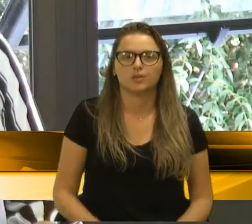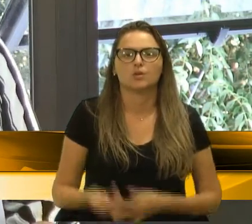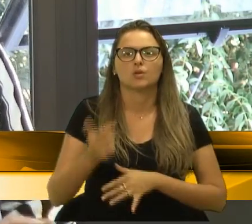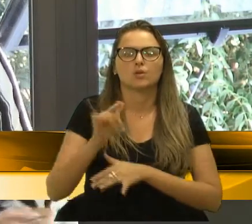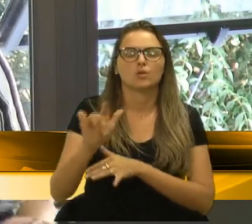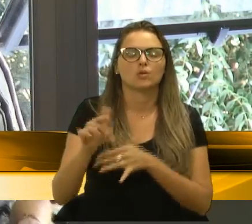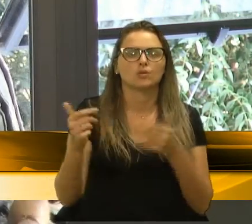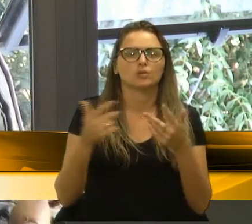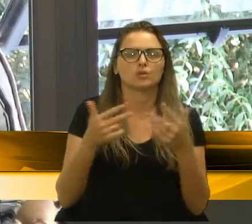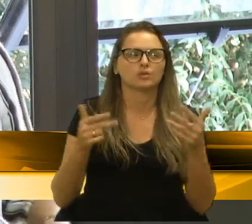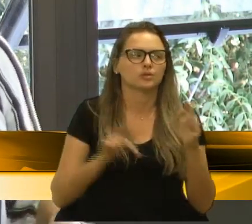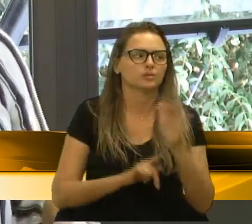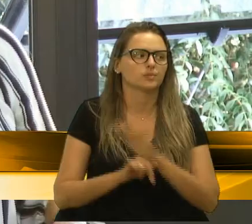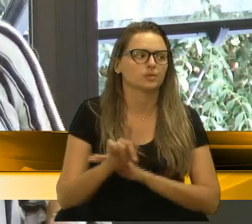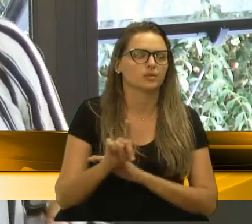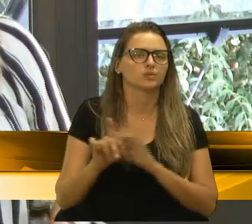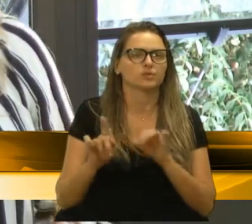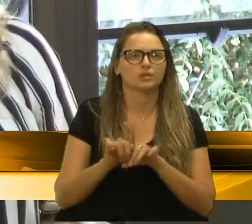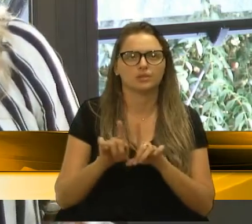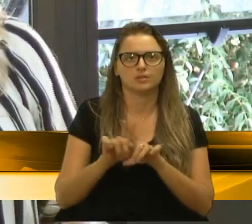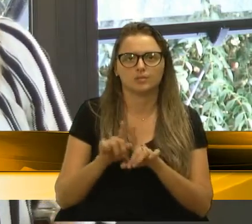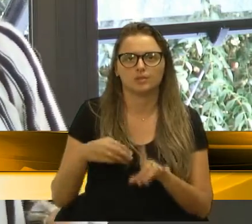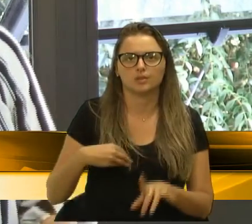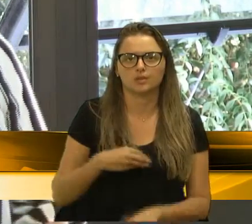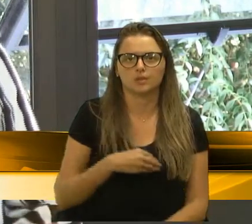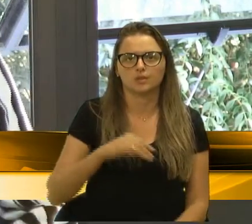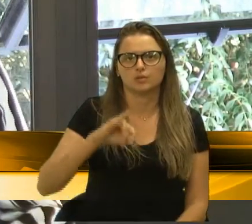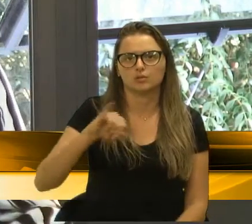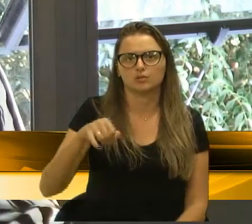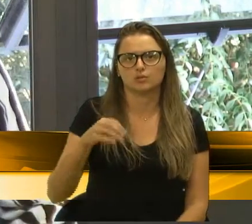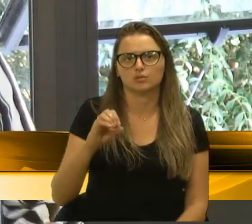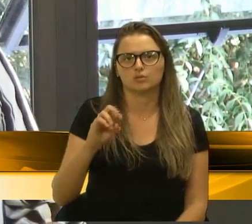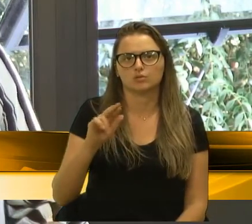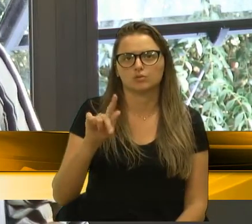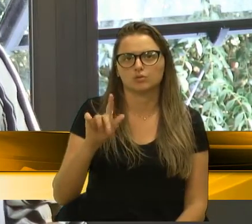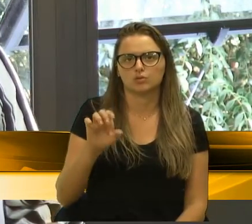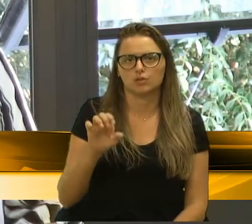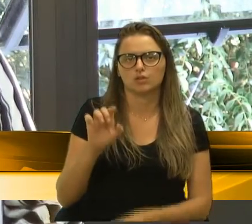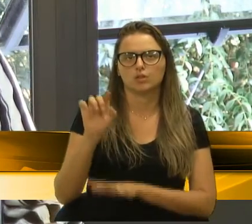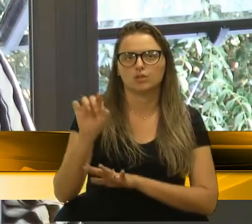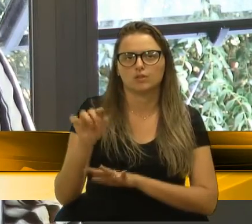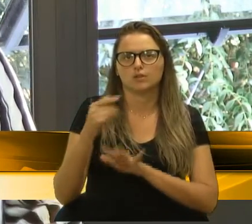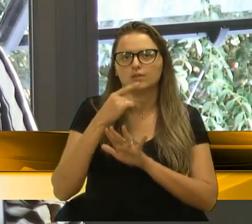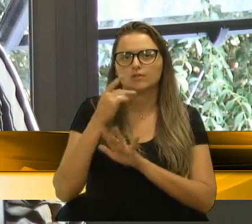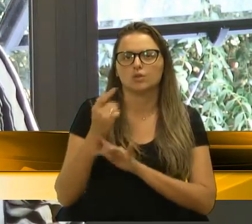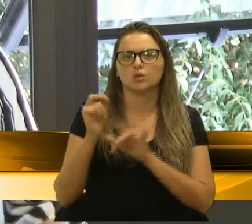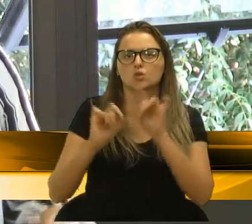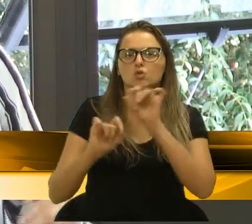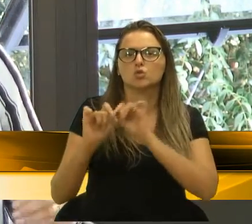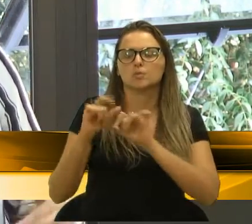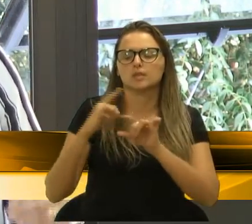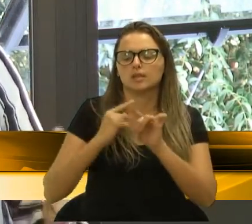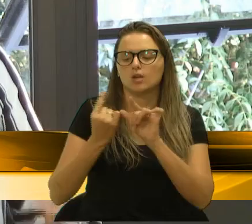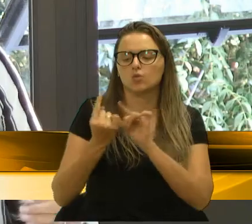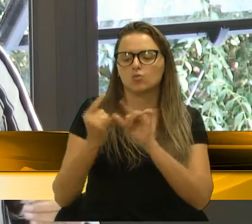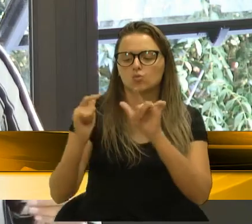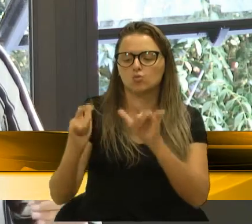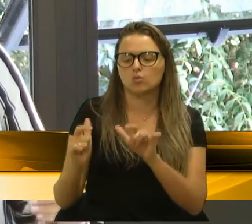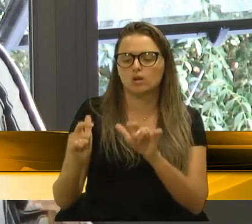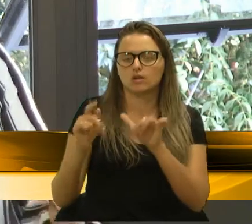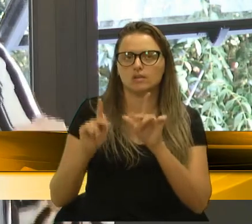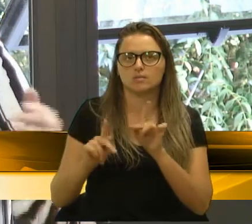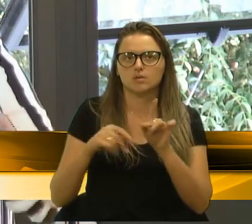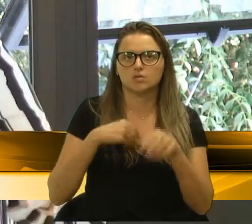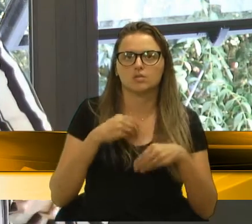Uma outra pergunta, doutor Jorge, que o senhor falou em relação a ter um local para que as pessoas que tenham